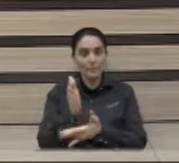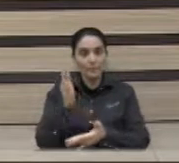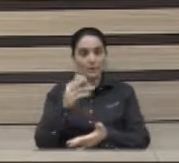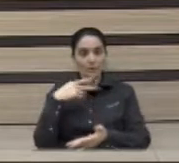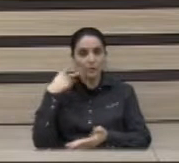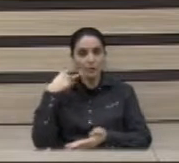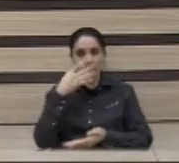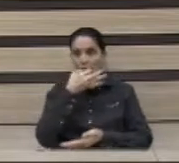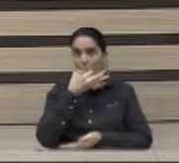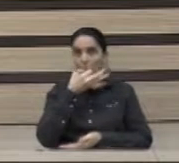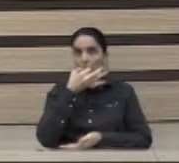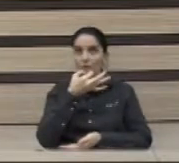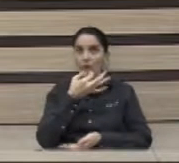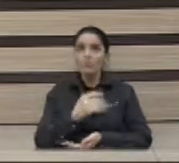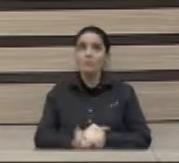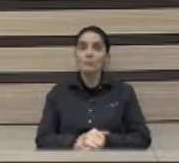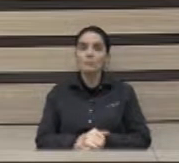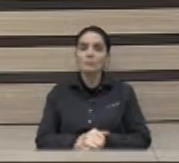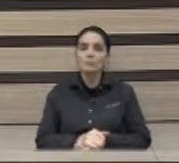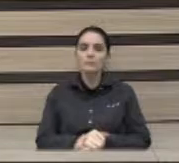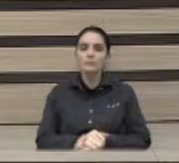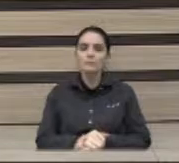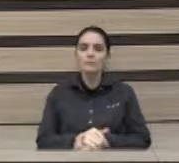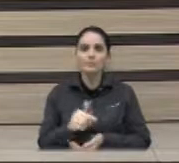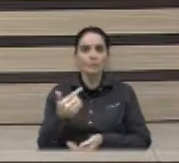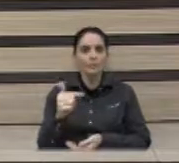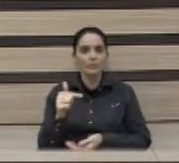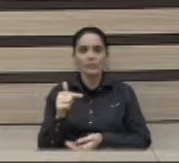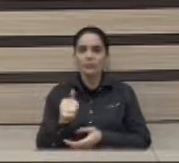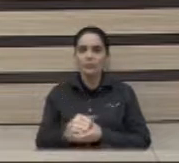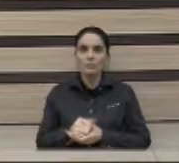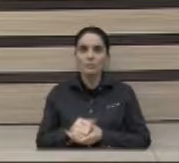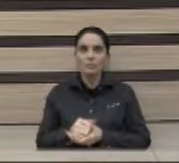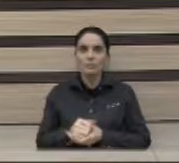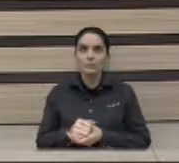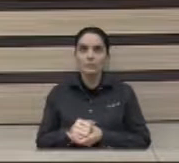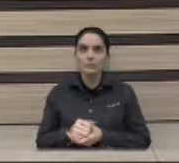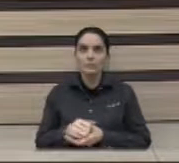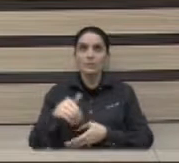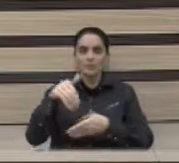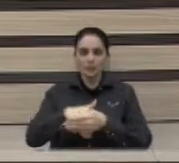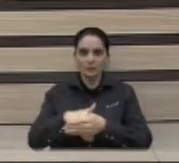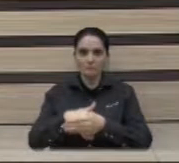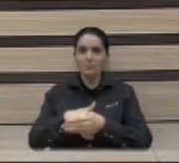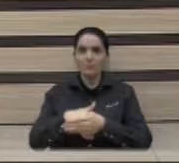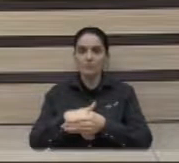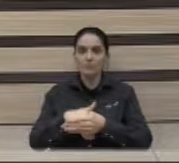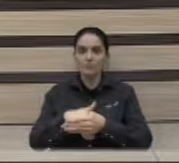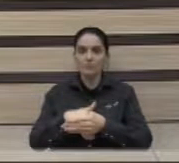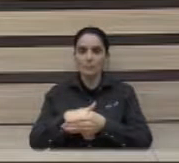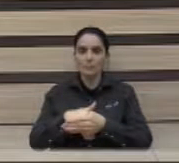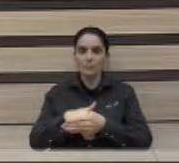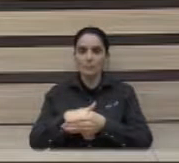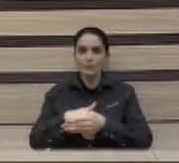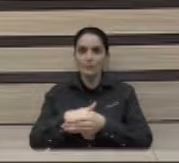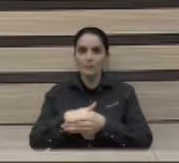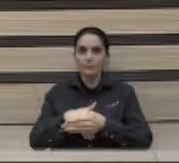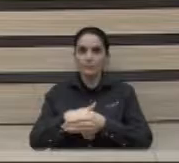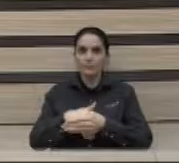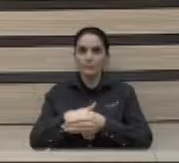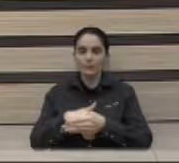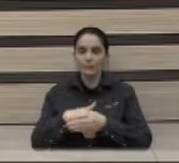deseja discutir o projeto? Não havendo quem queira discutir, vai à votação. E a votação